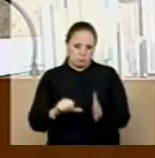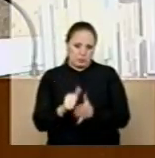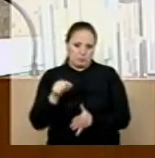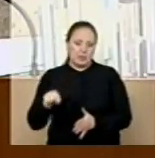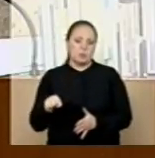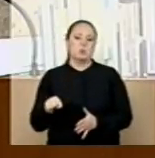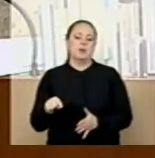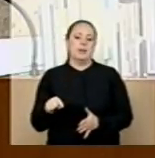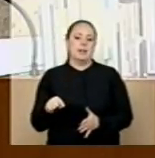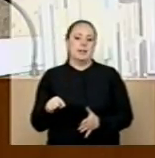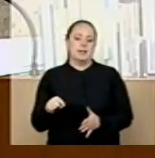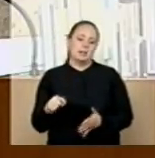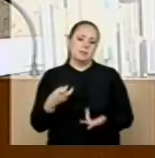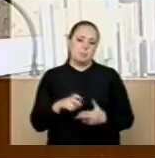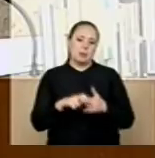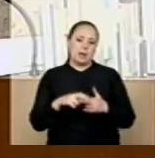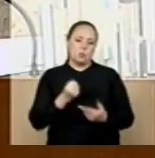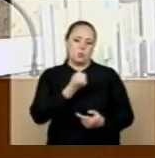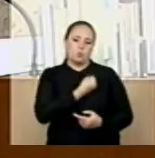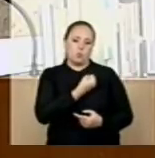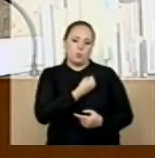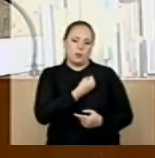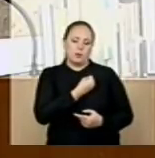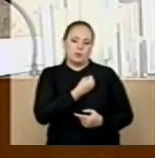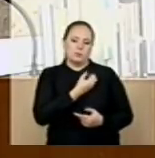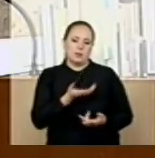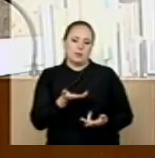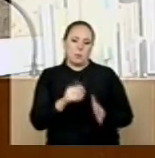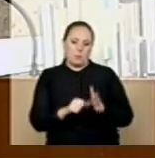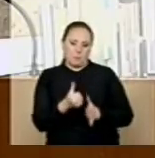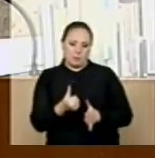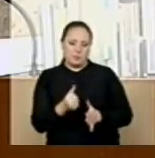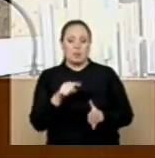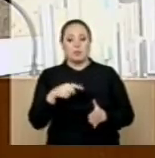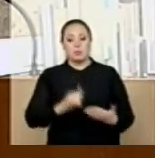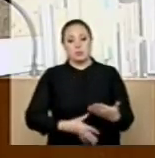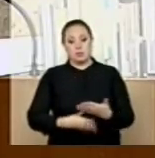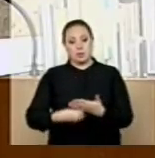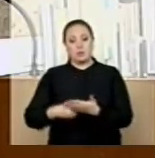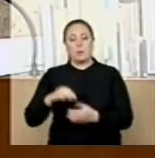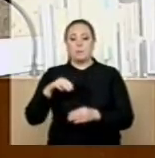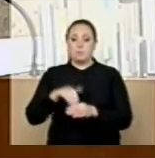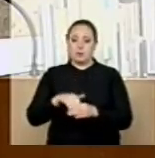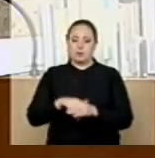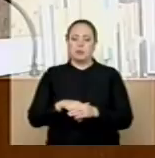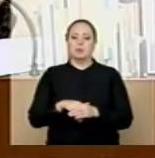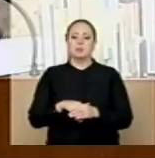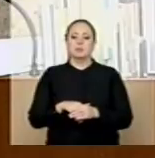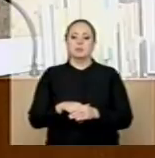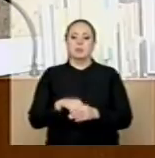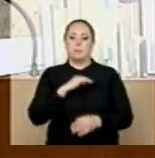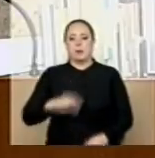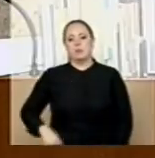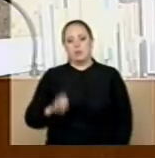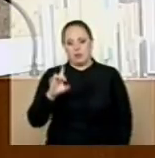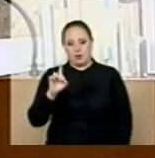até do número ser o mais baixo dentre as três, e na sequência os votos do ministro Edson Fachin, e